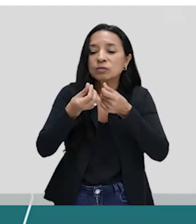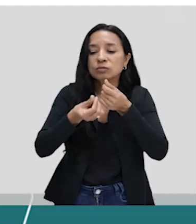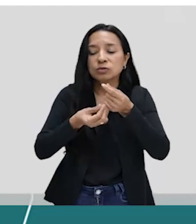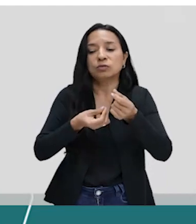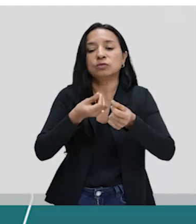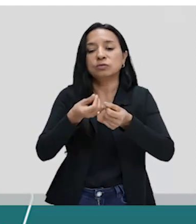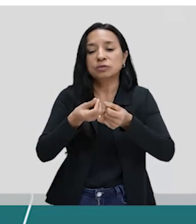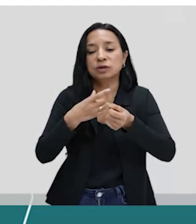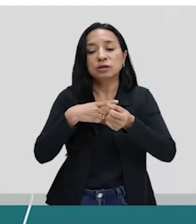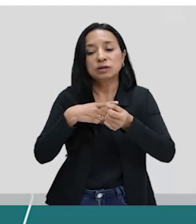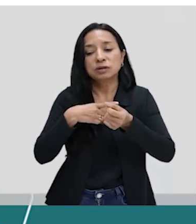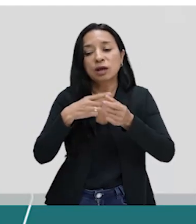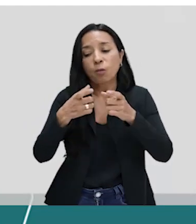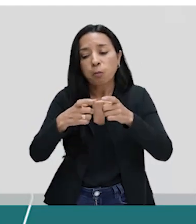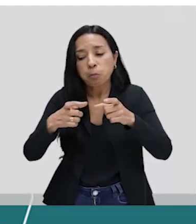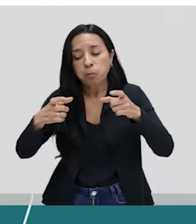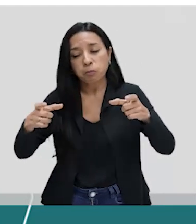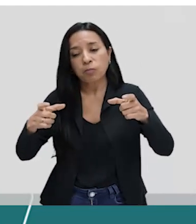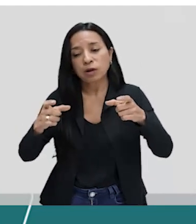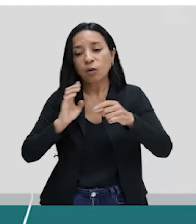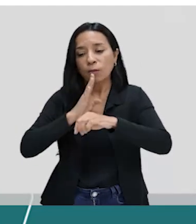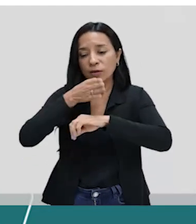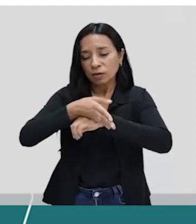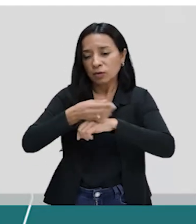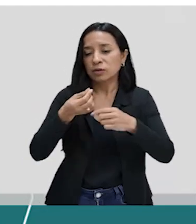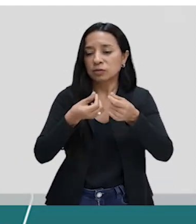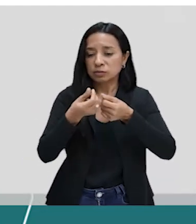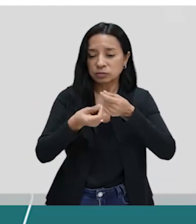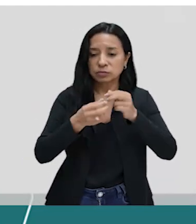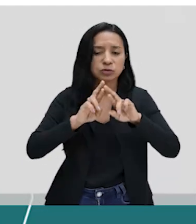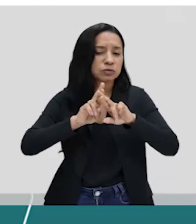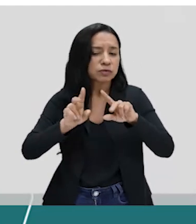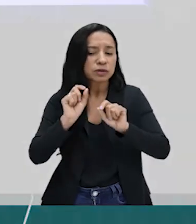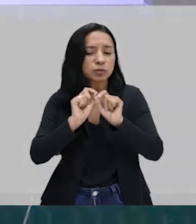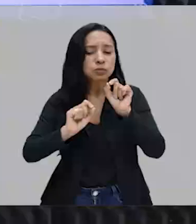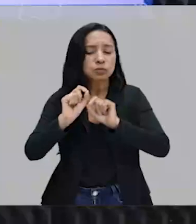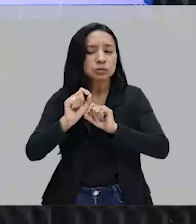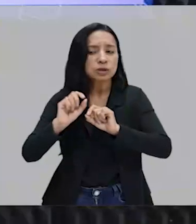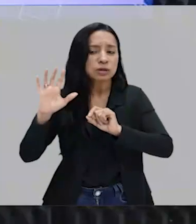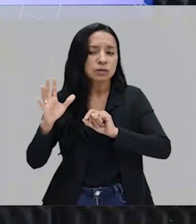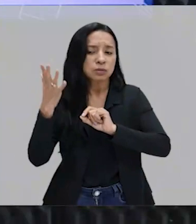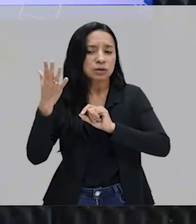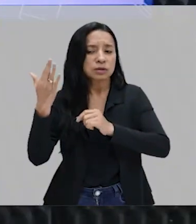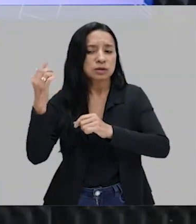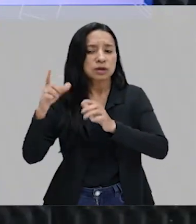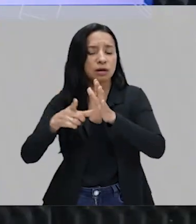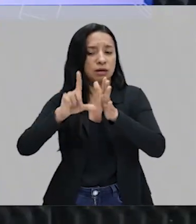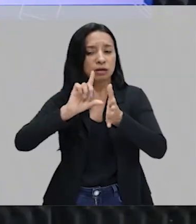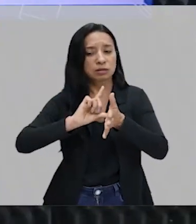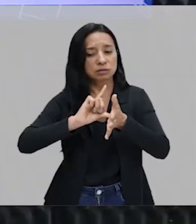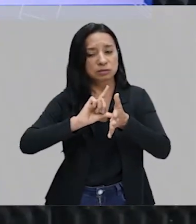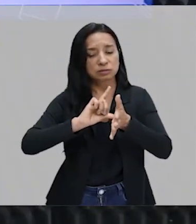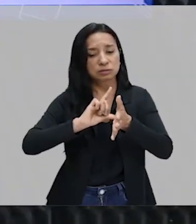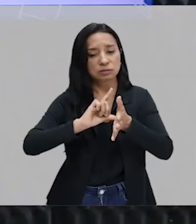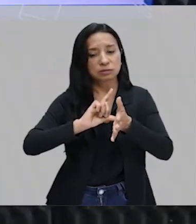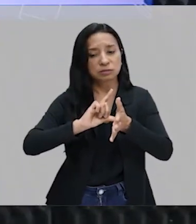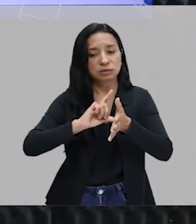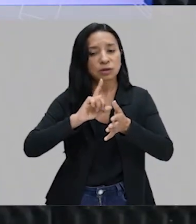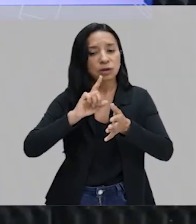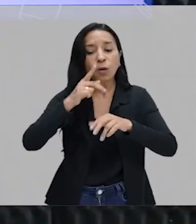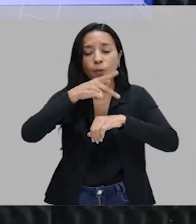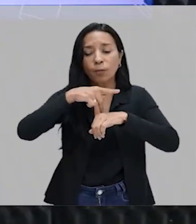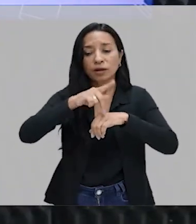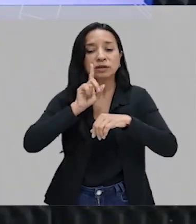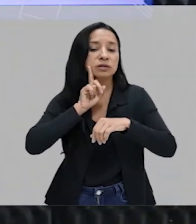maior participação na economia, diferentemente do que vinha acontecendo. Afinal de contas, os Estados Unidos estavam